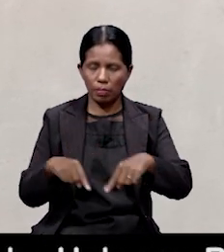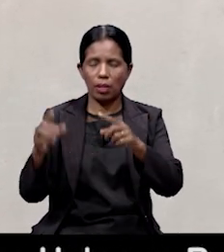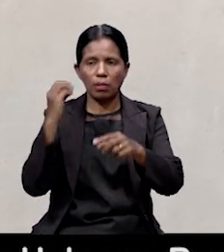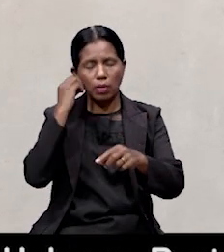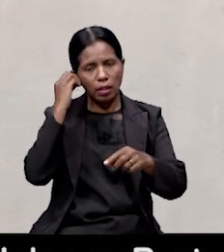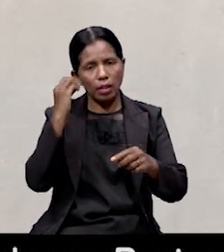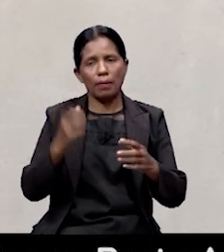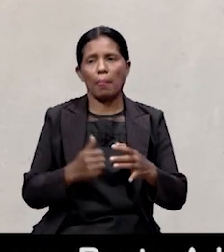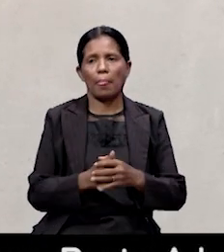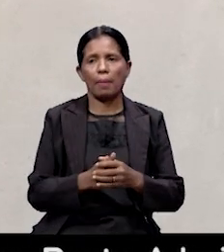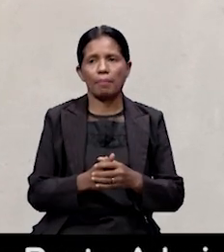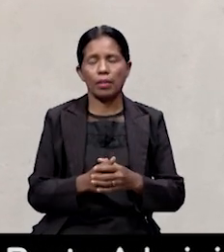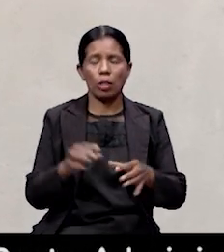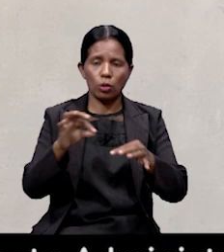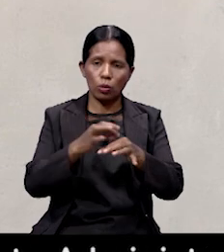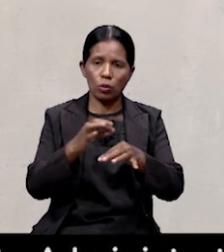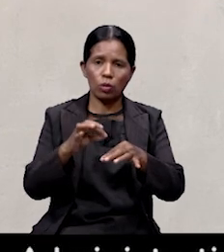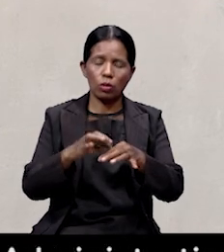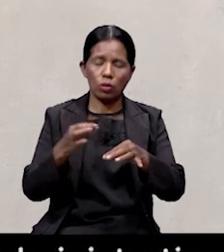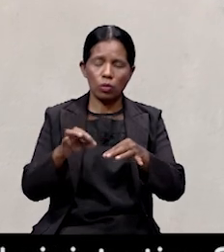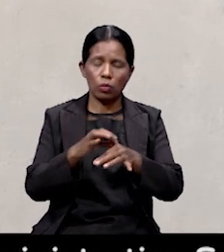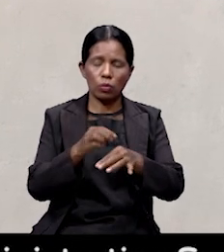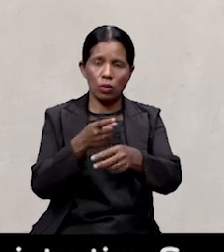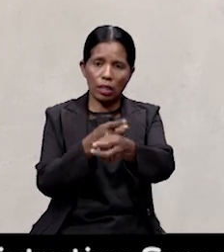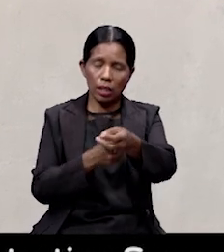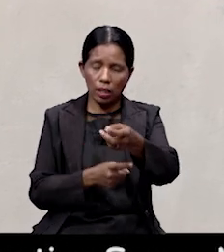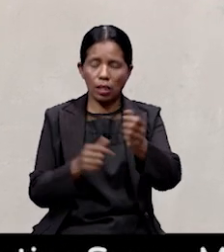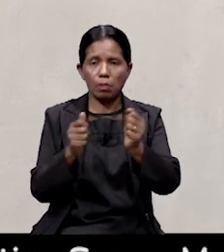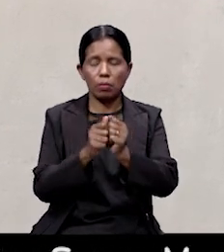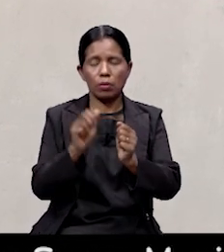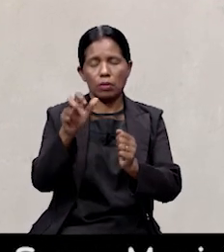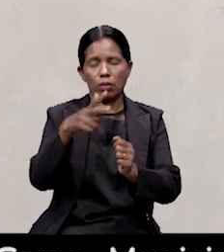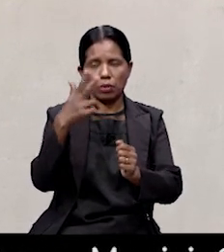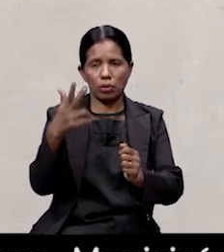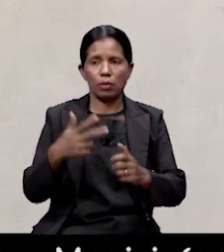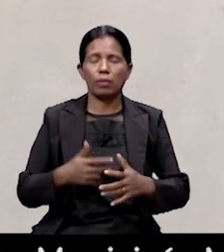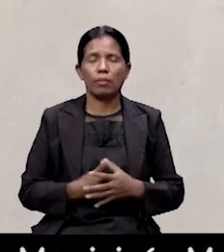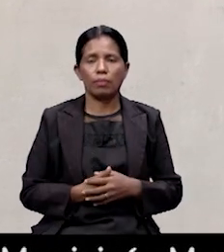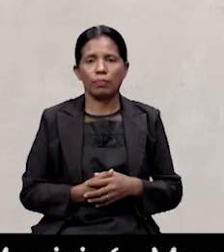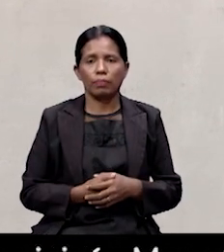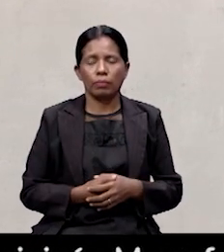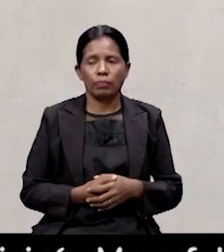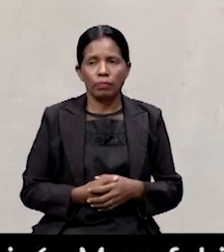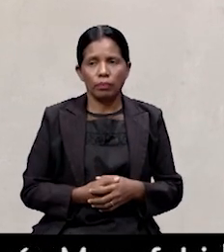na suco ponto sem o outro sintoma e tem uma parte onde estamos falando comunicação com